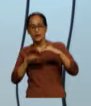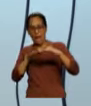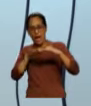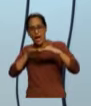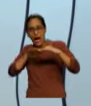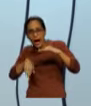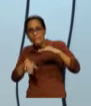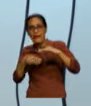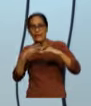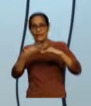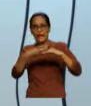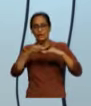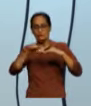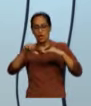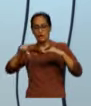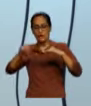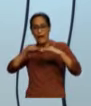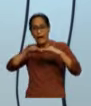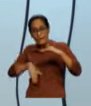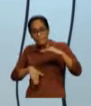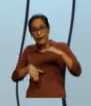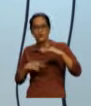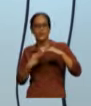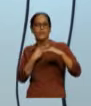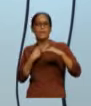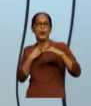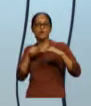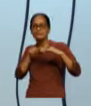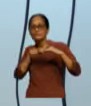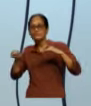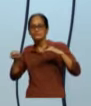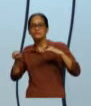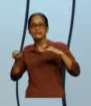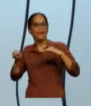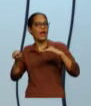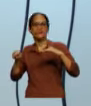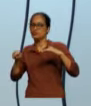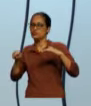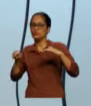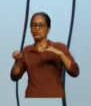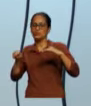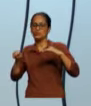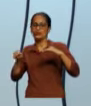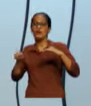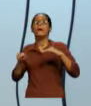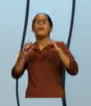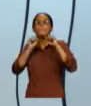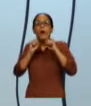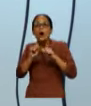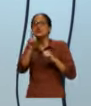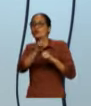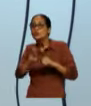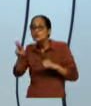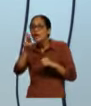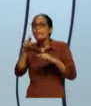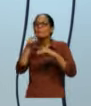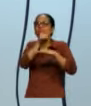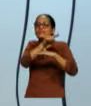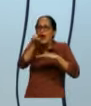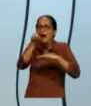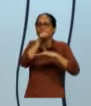o 2.000 com as três primeiras regras. Você só pode começar a usar os